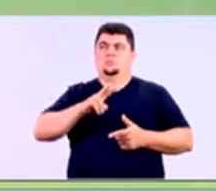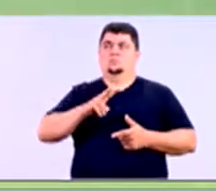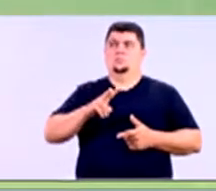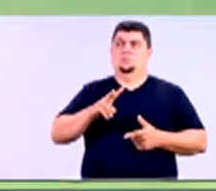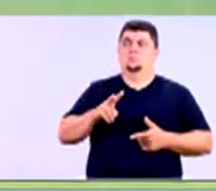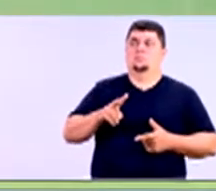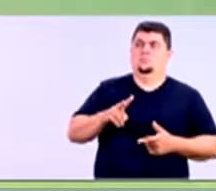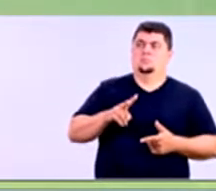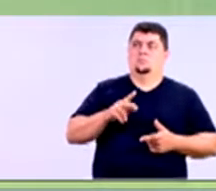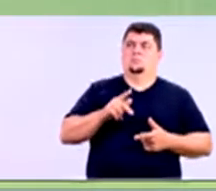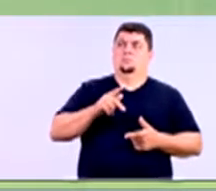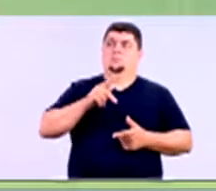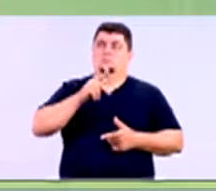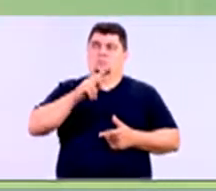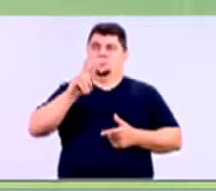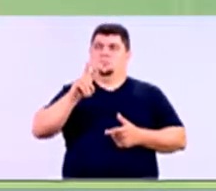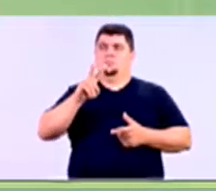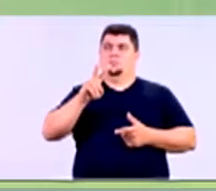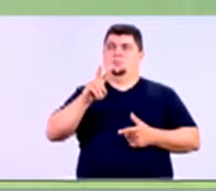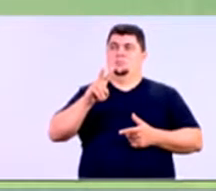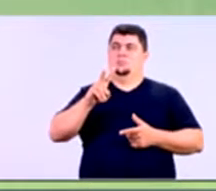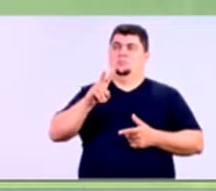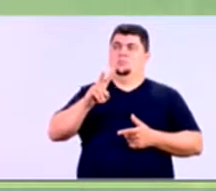presente de R$